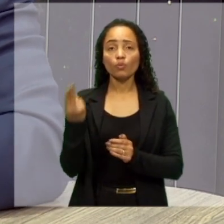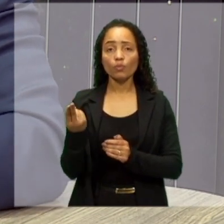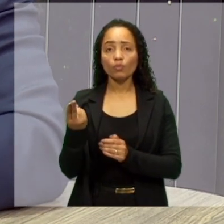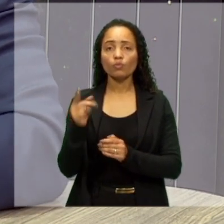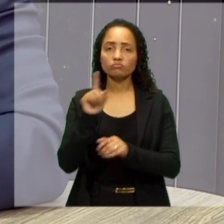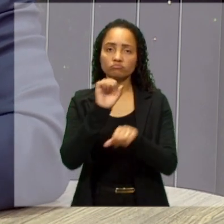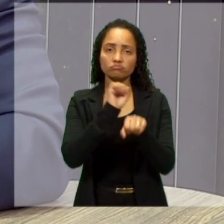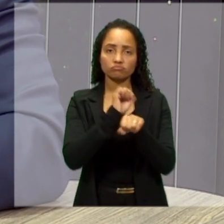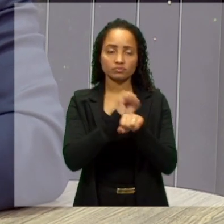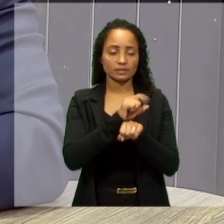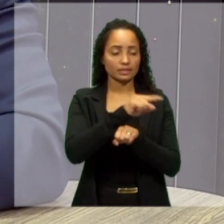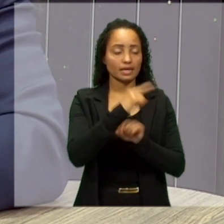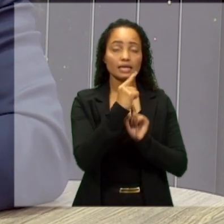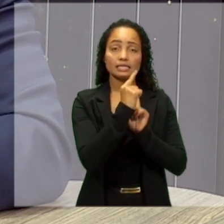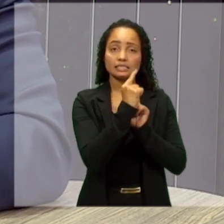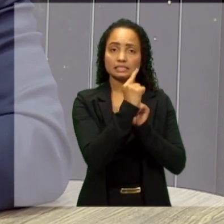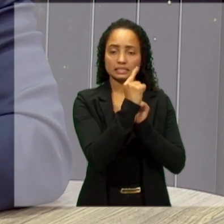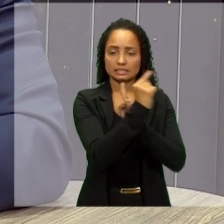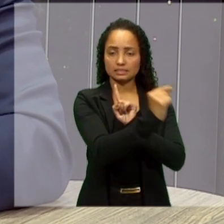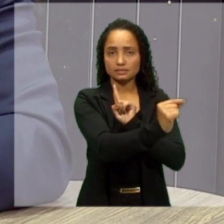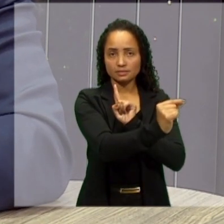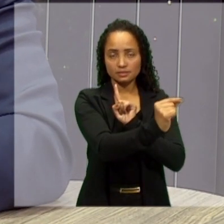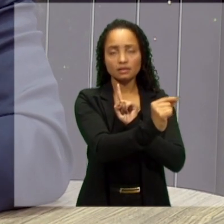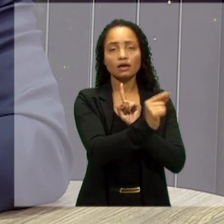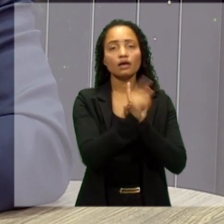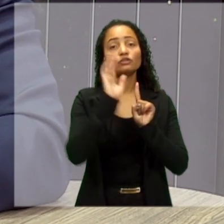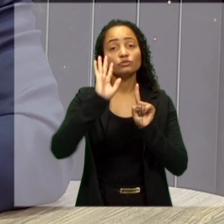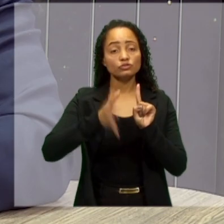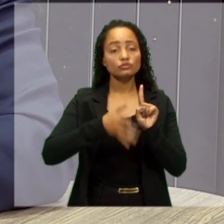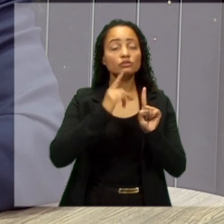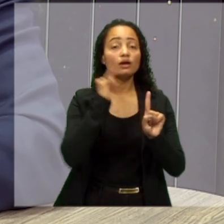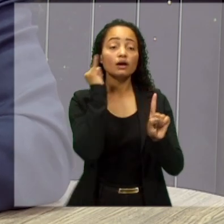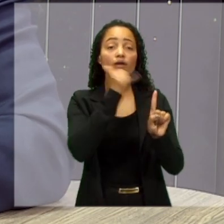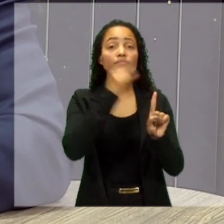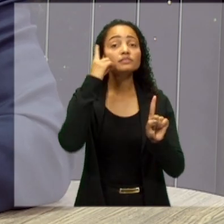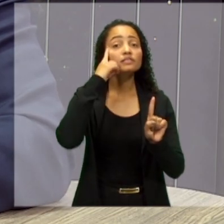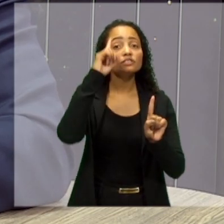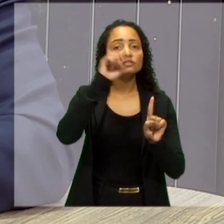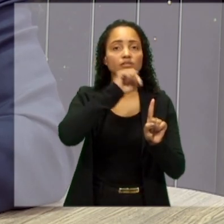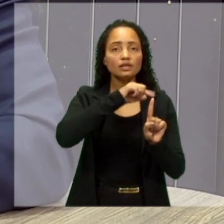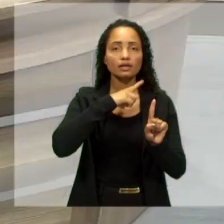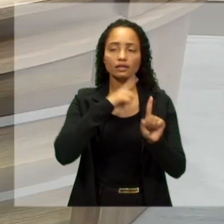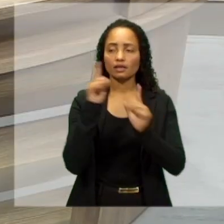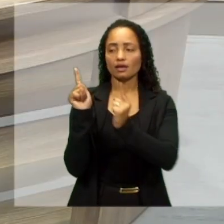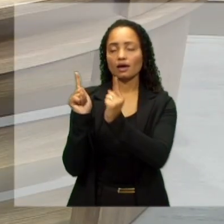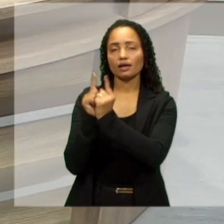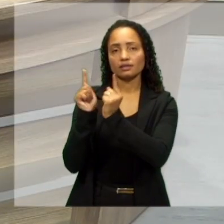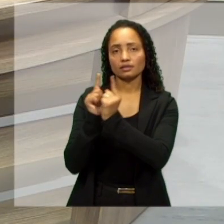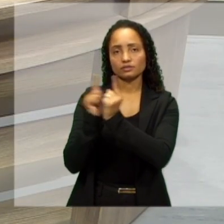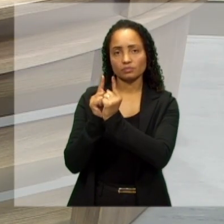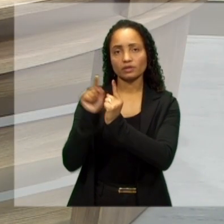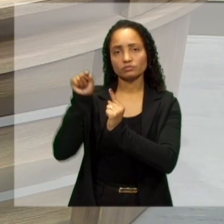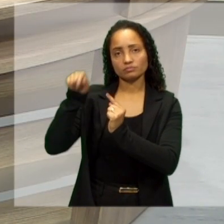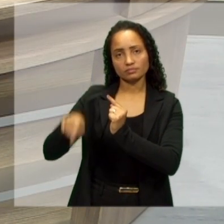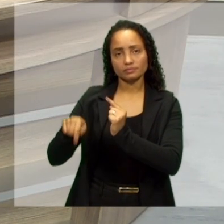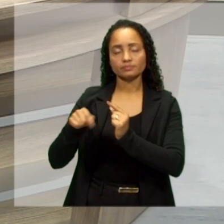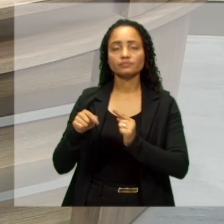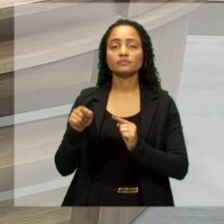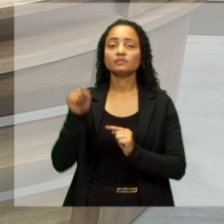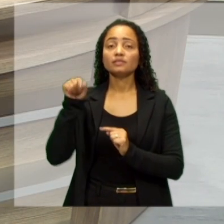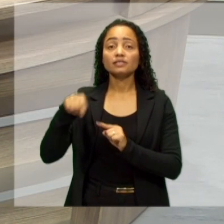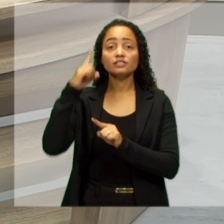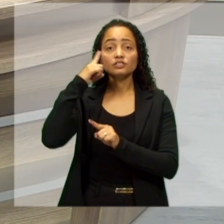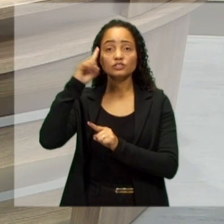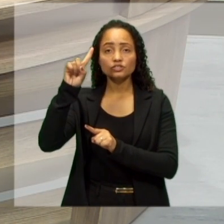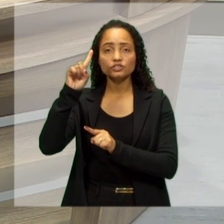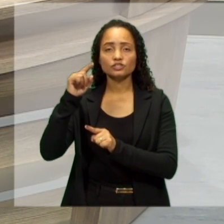Então, o assistido, ele sai dali da Defensoria Pública já com agendamento para um atendimento especializado. Nesse atendimento especializado, com dia e